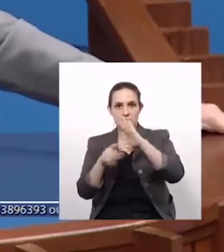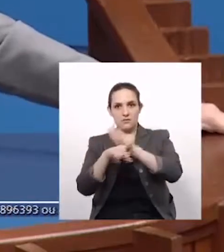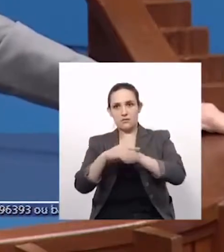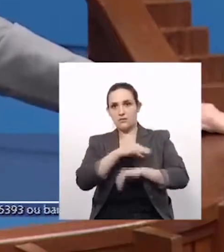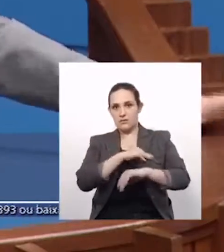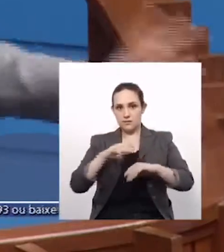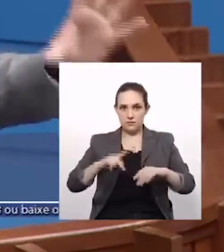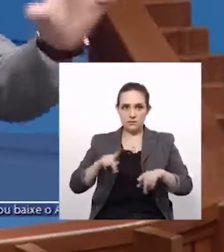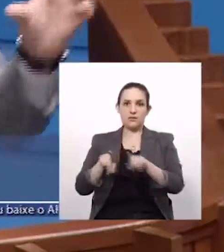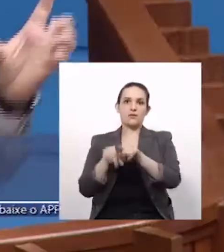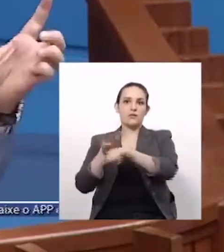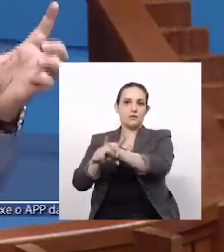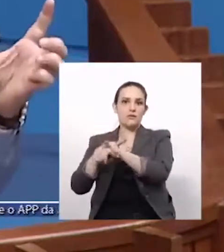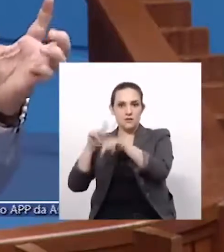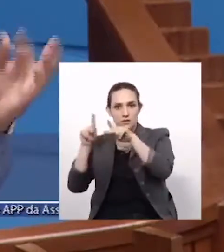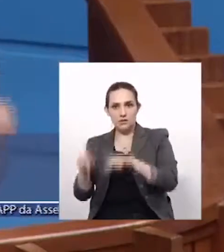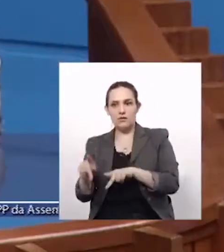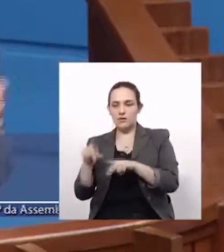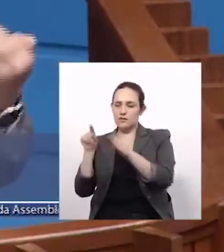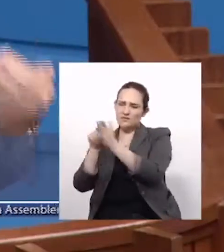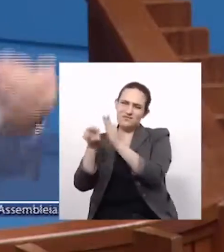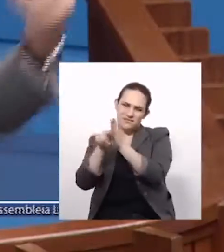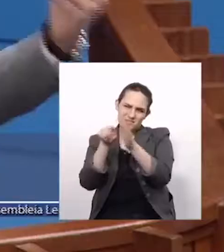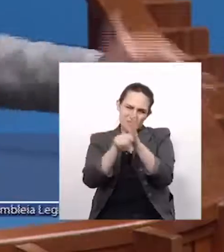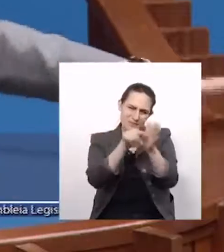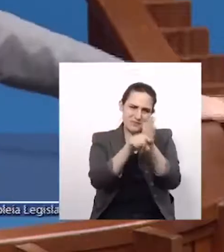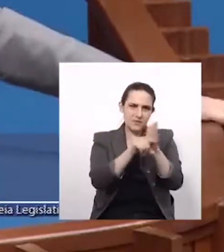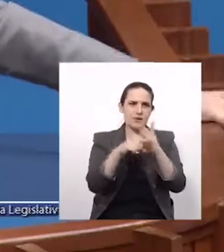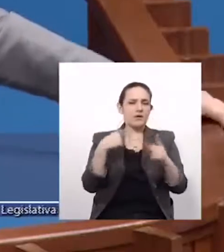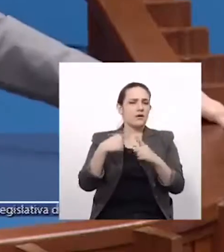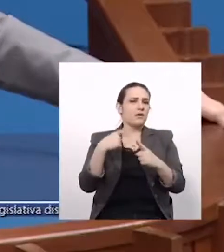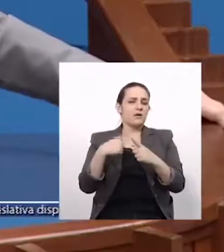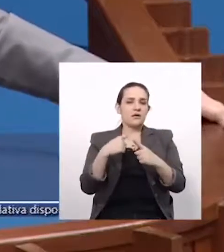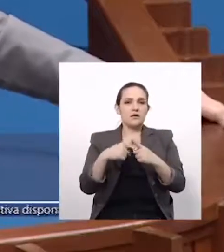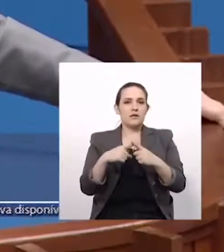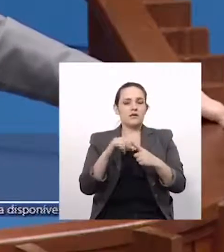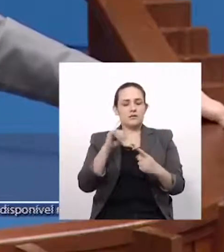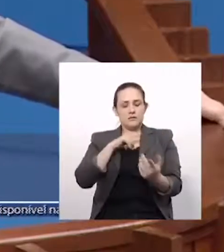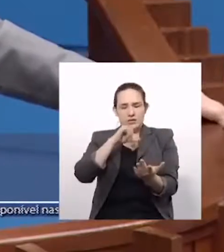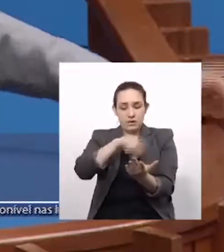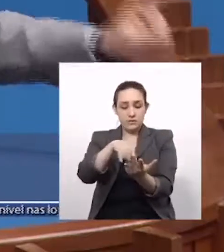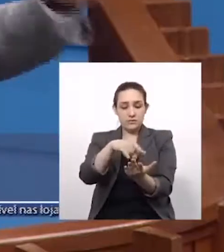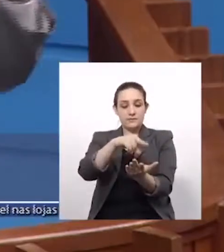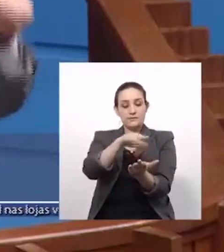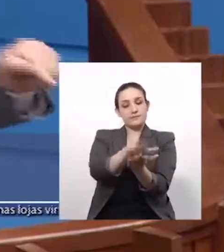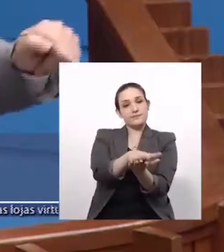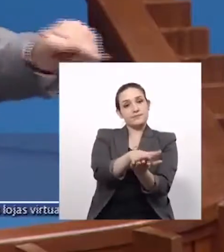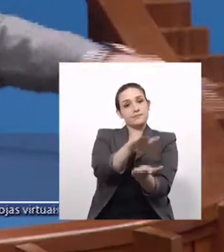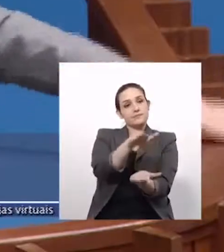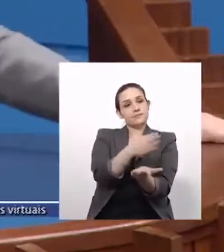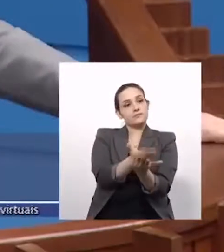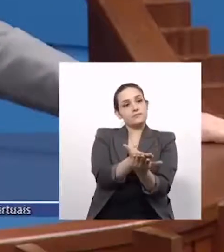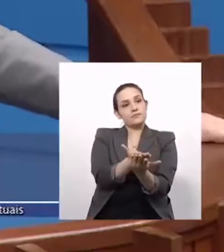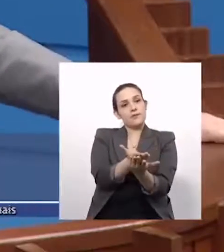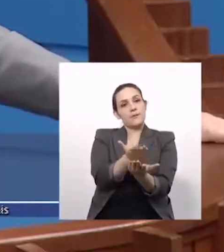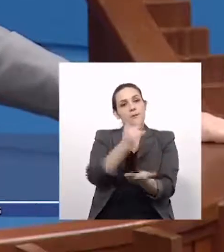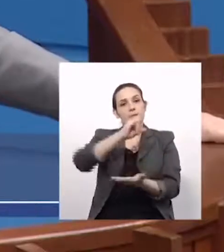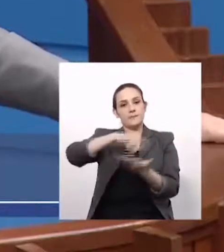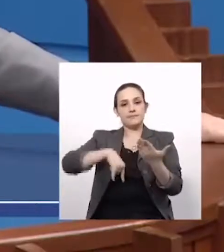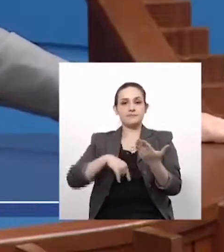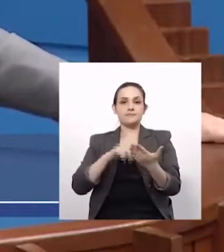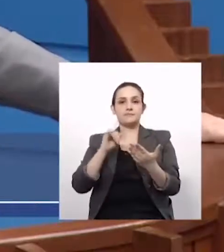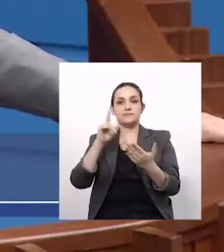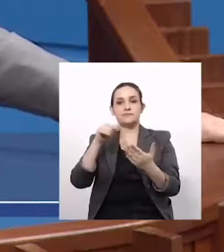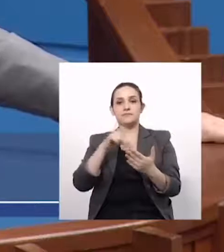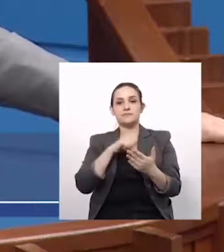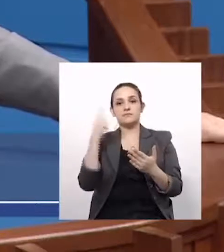da Defensoria Pública, para que, exatamente com esses documentos, diante do chamado fato